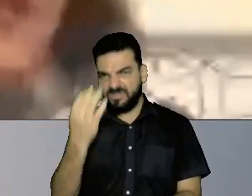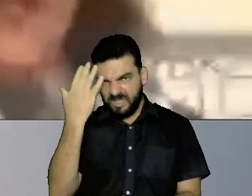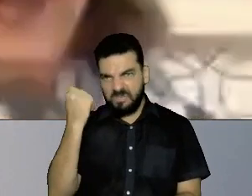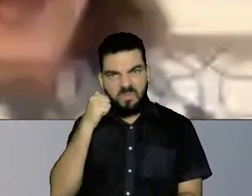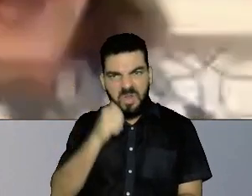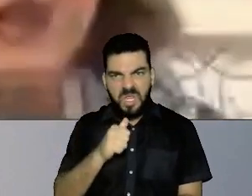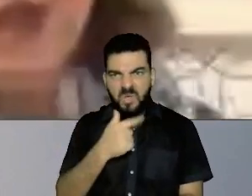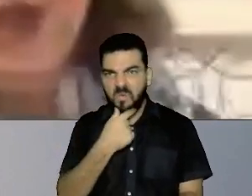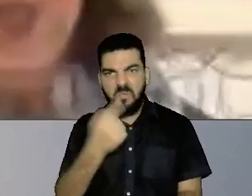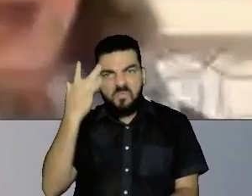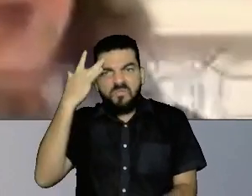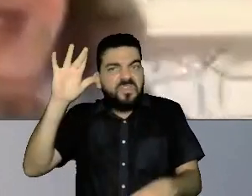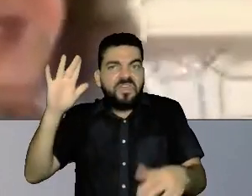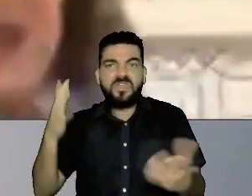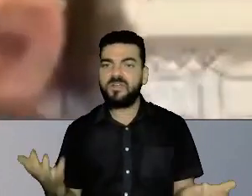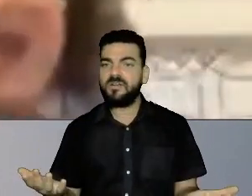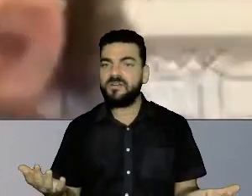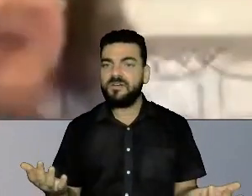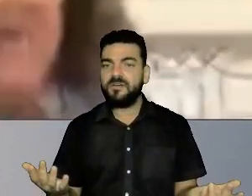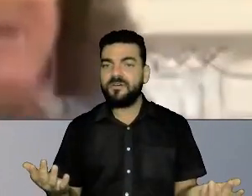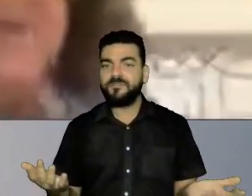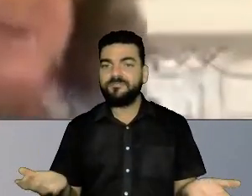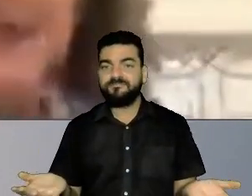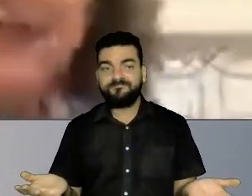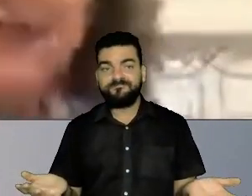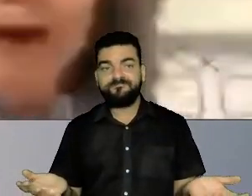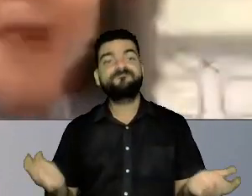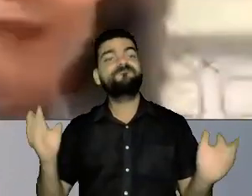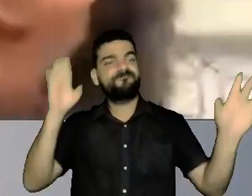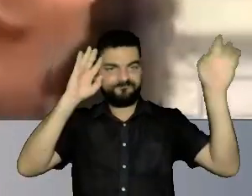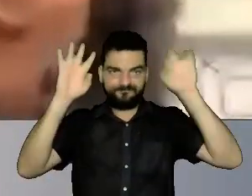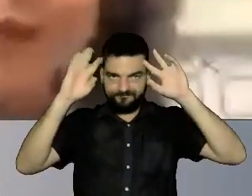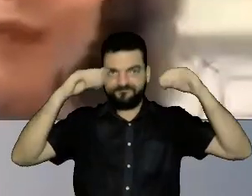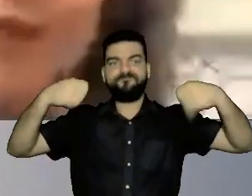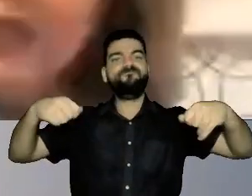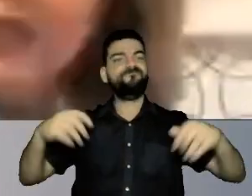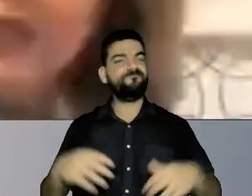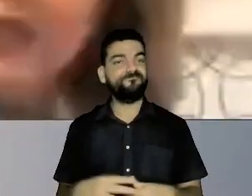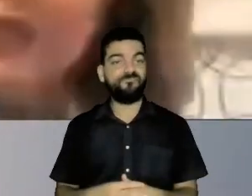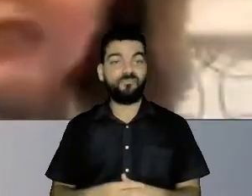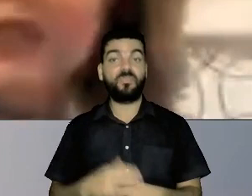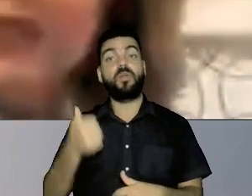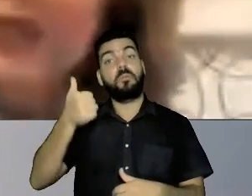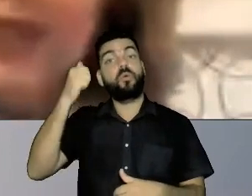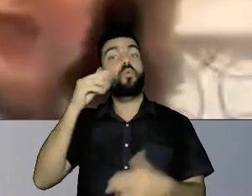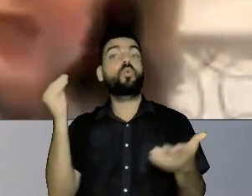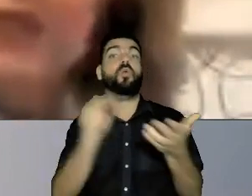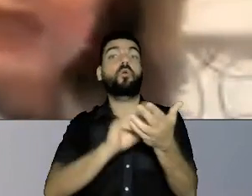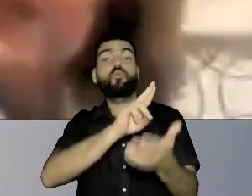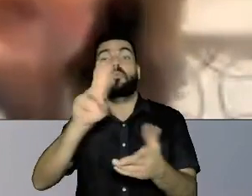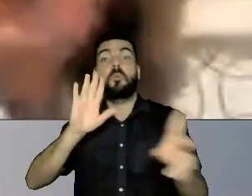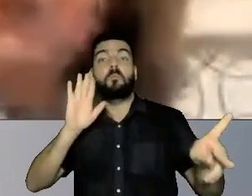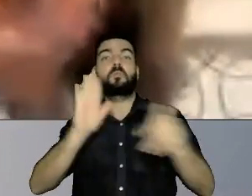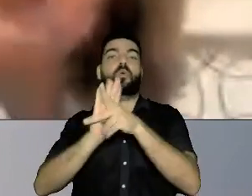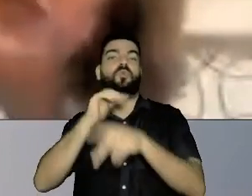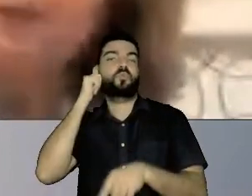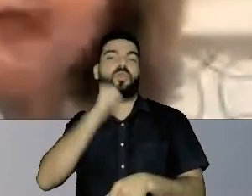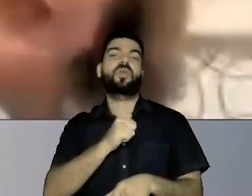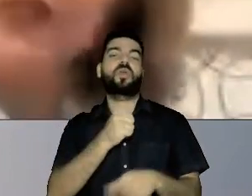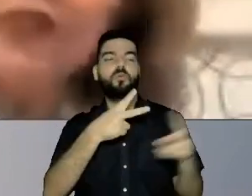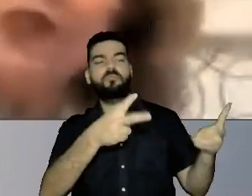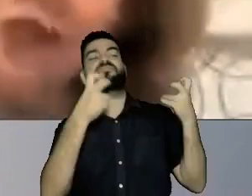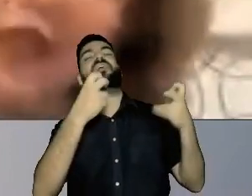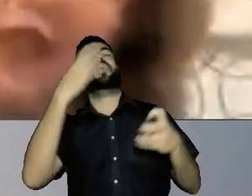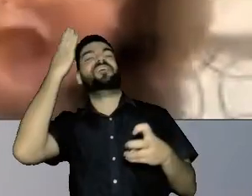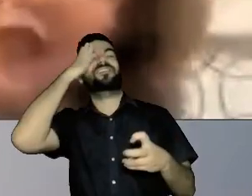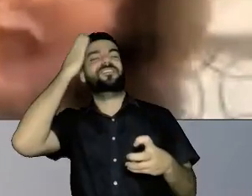das impressionistas que é maravilhosa e que tem obras que conseguiu